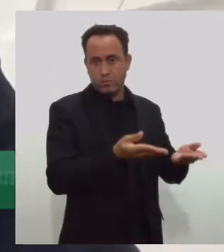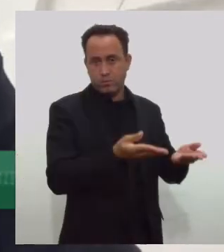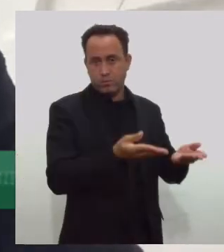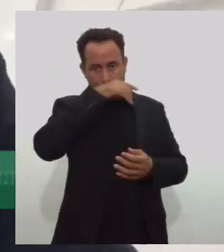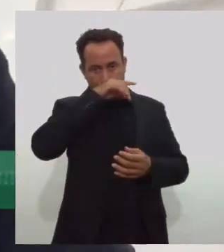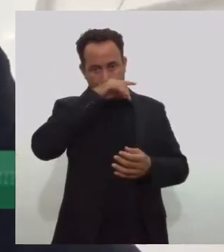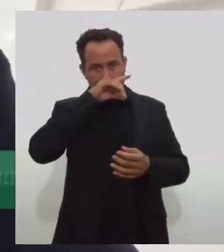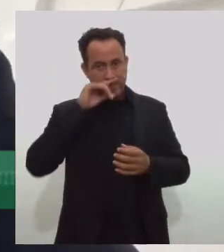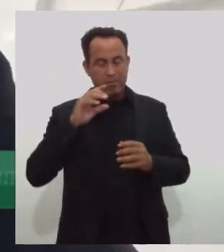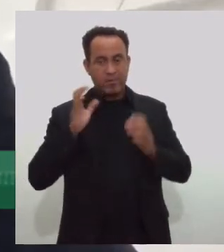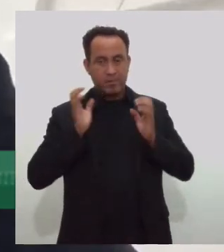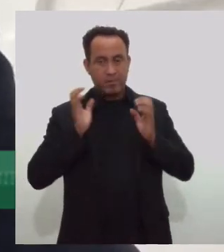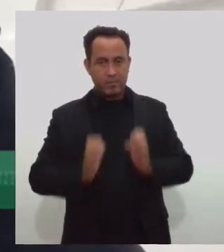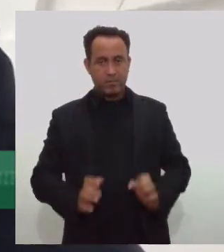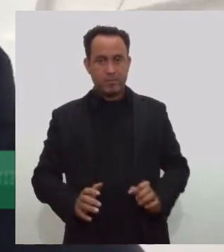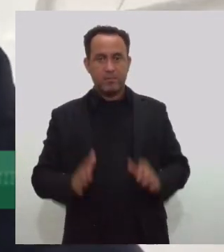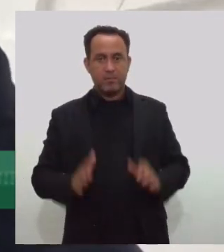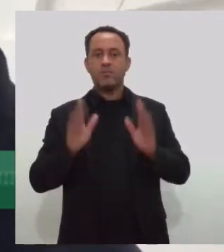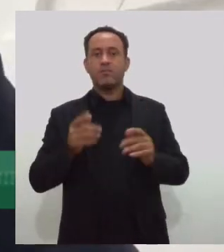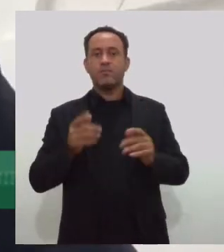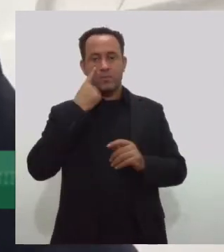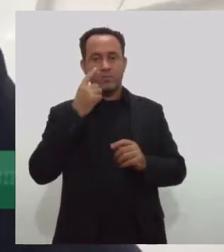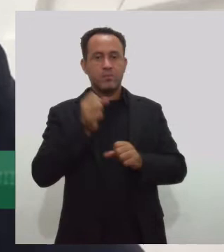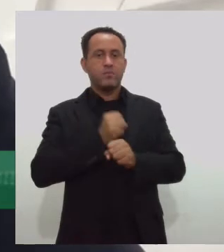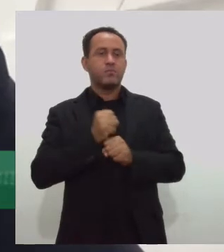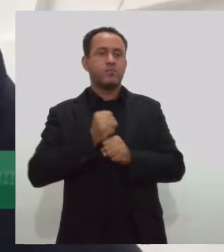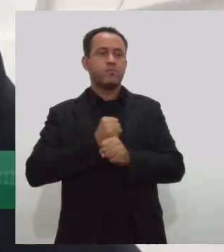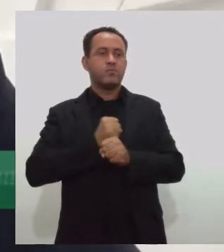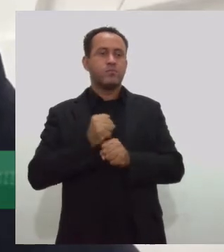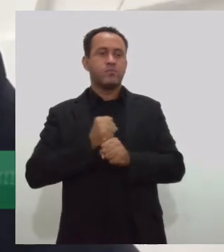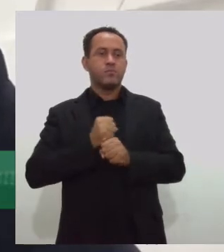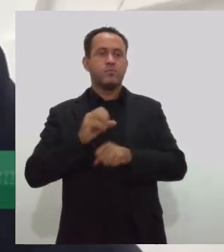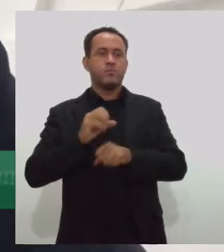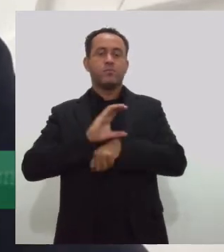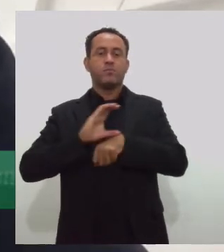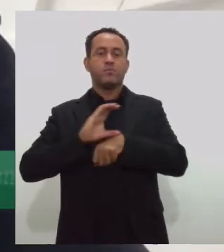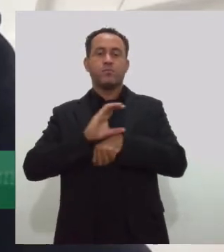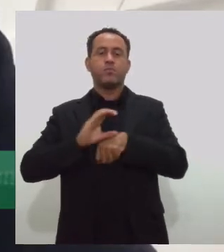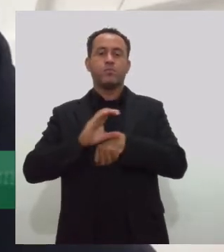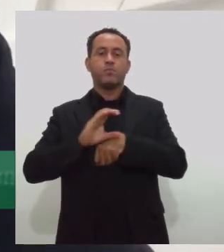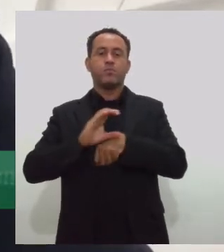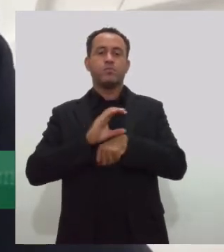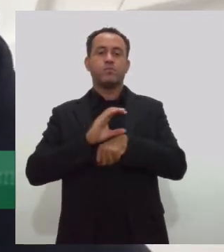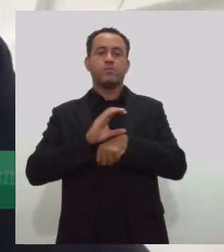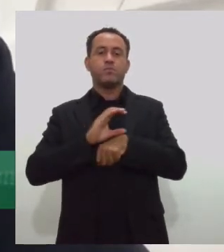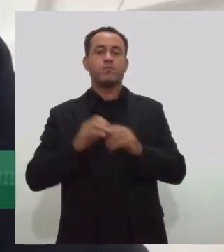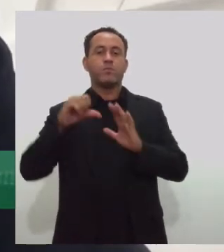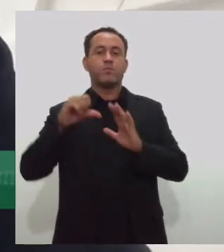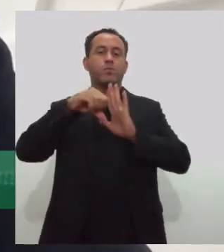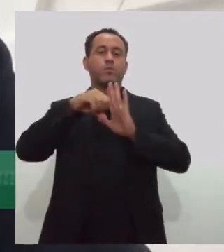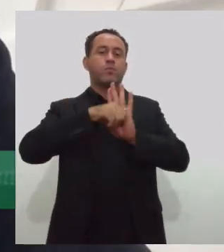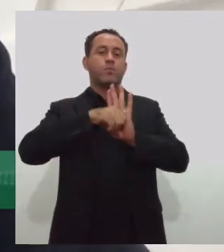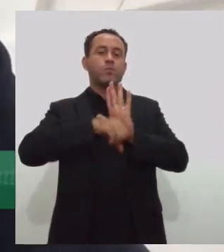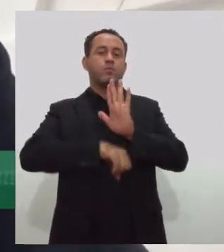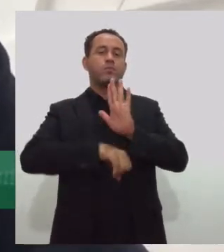corrupção já é prevista há muito tempo no nosso Código Penal como crime. Já é uma